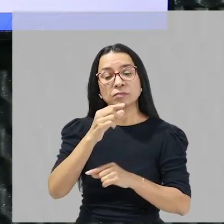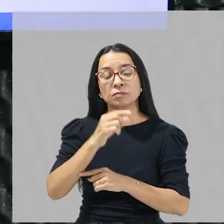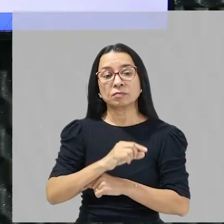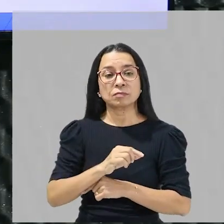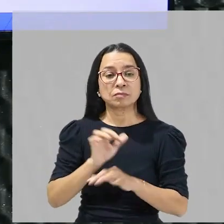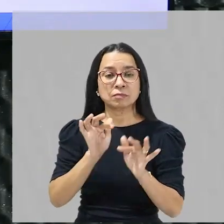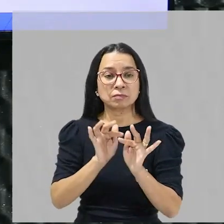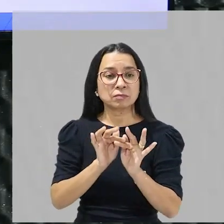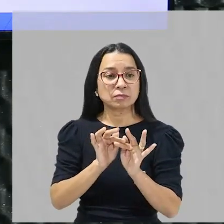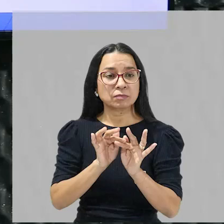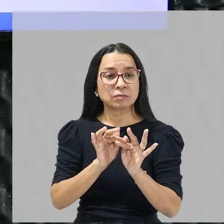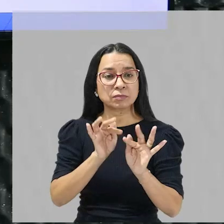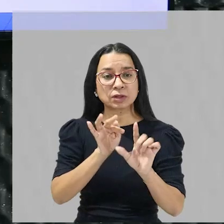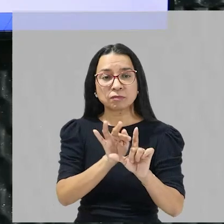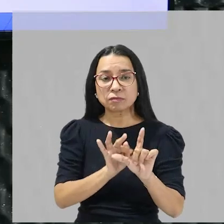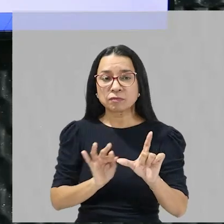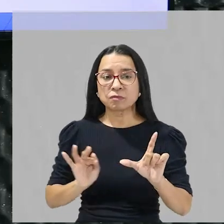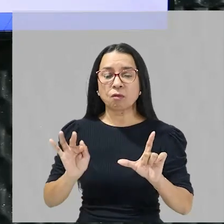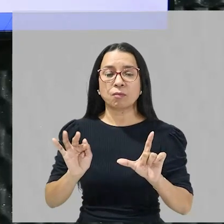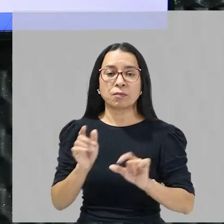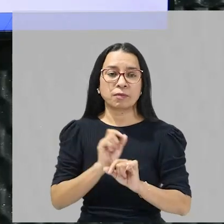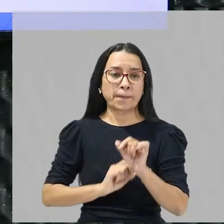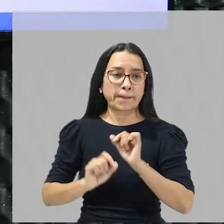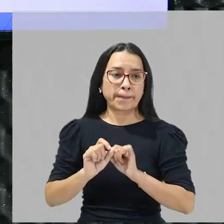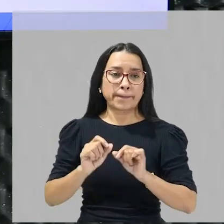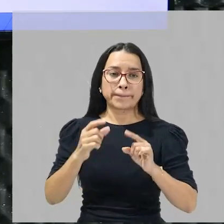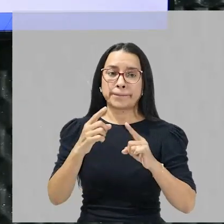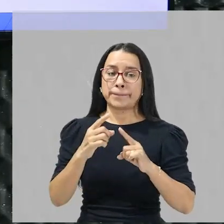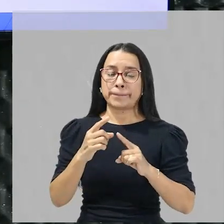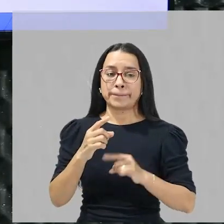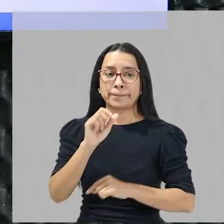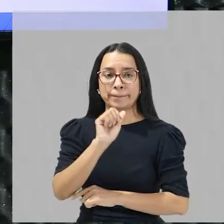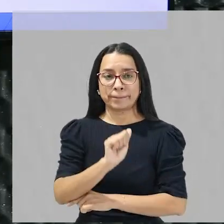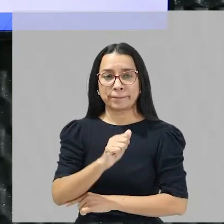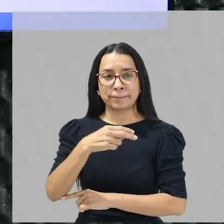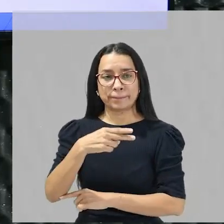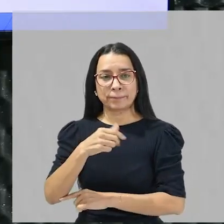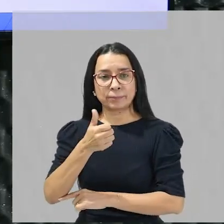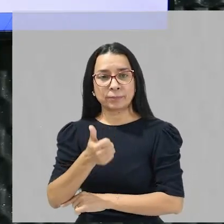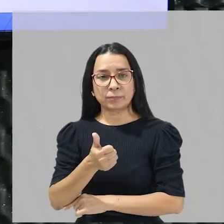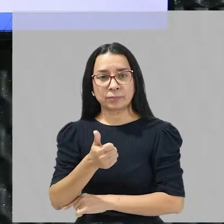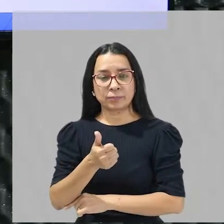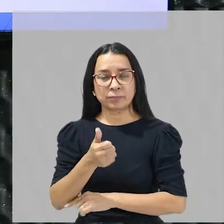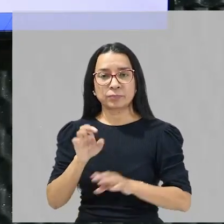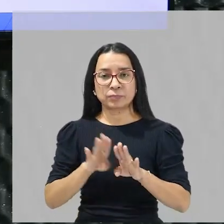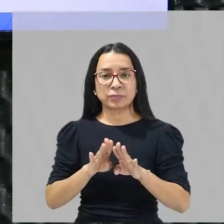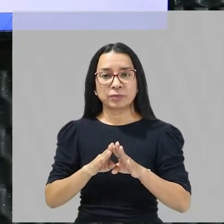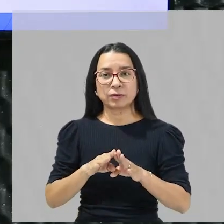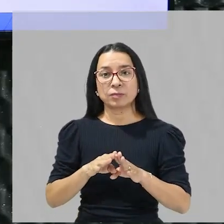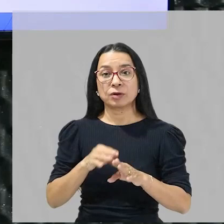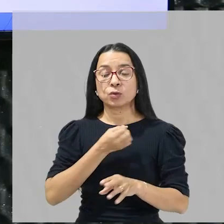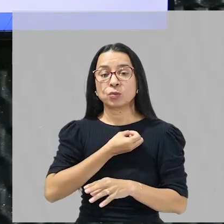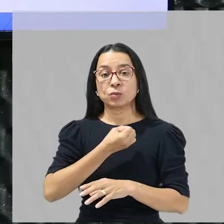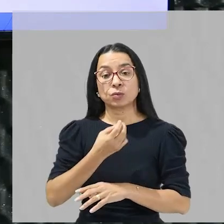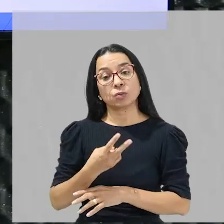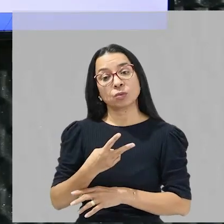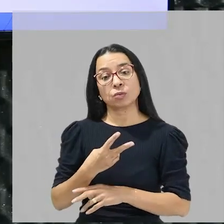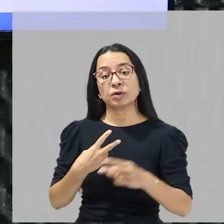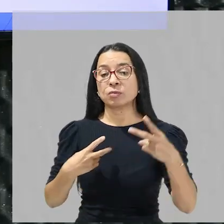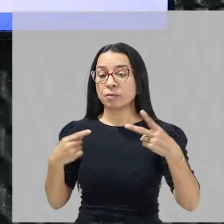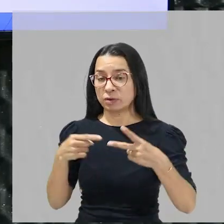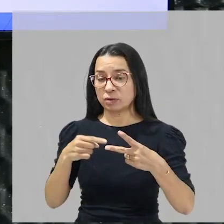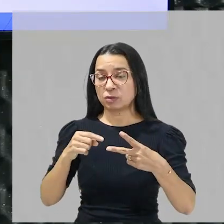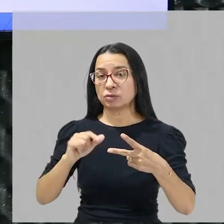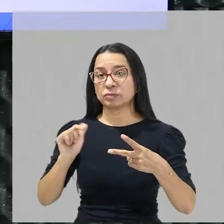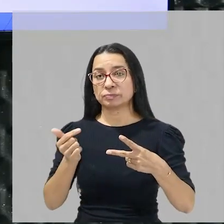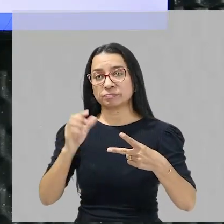menos 4 vezes a vezes c, o a é 1. Portanto, também um número maior do que zero, e que nos